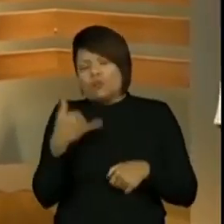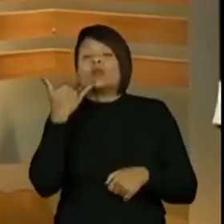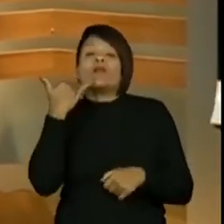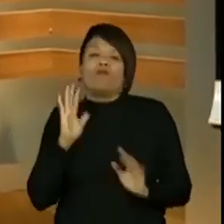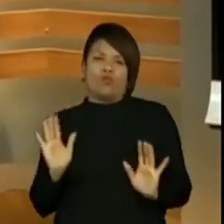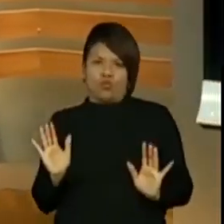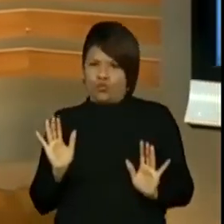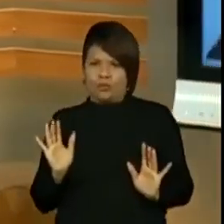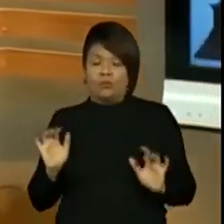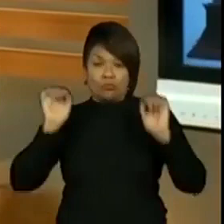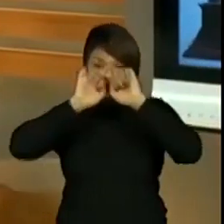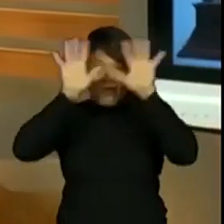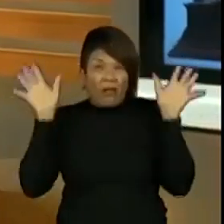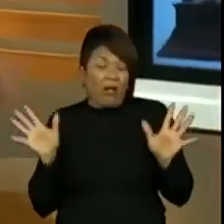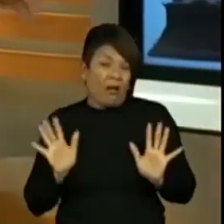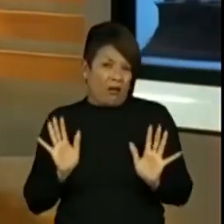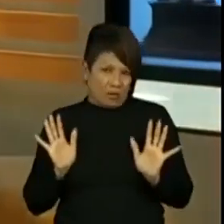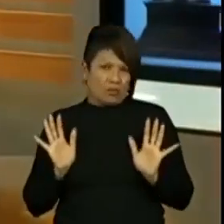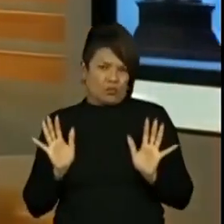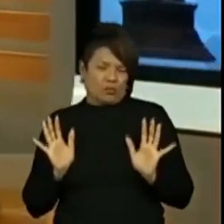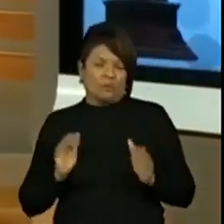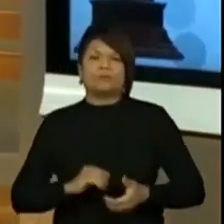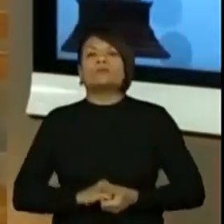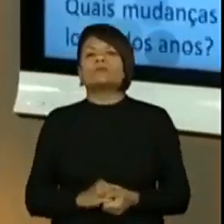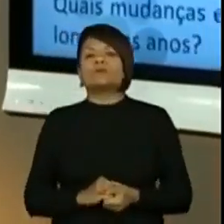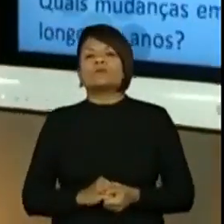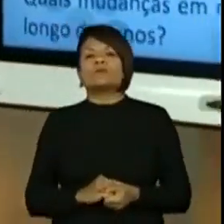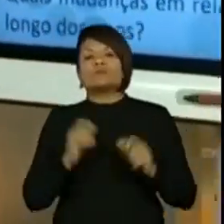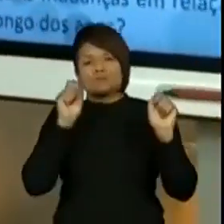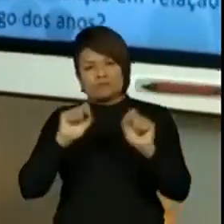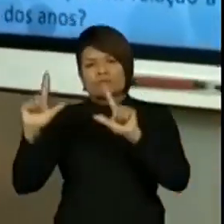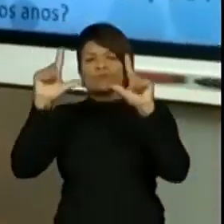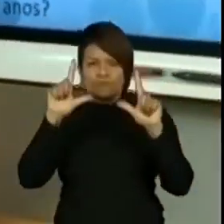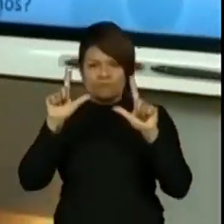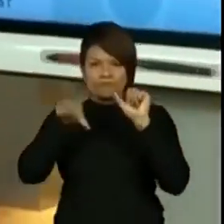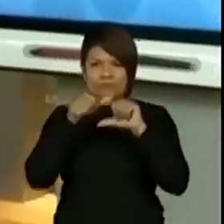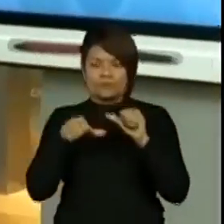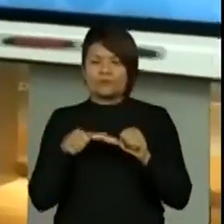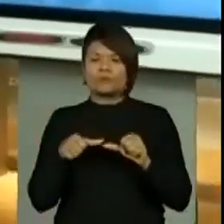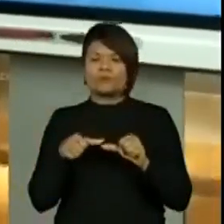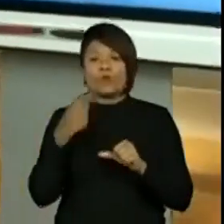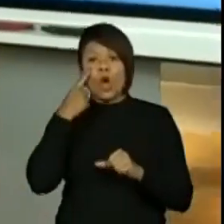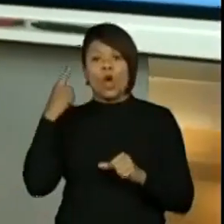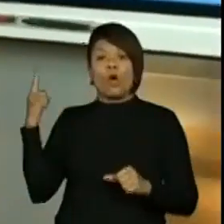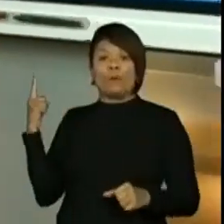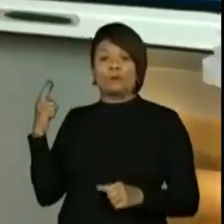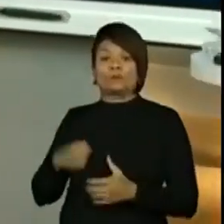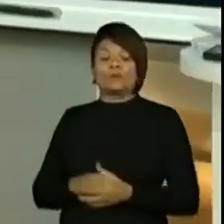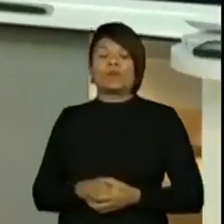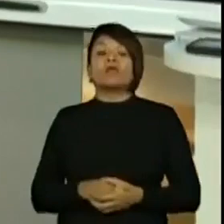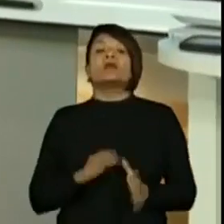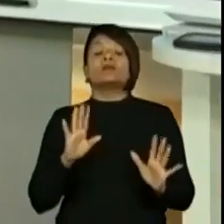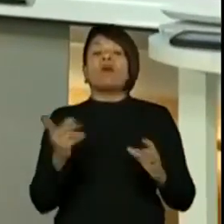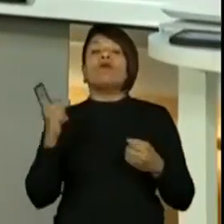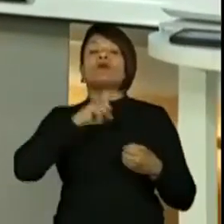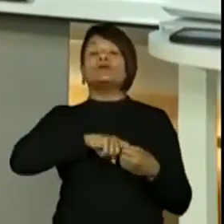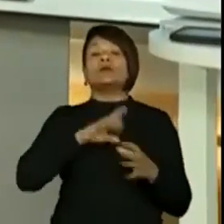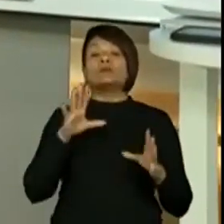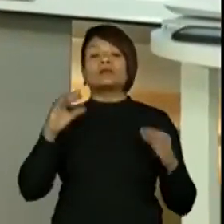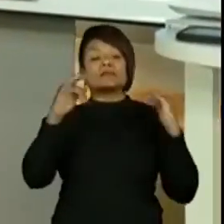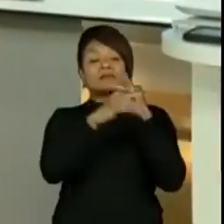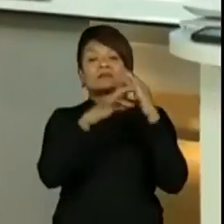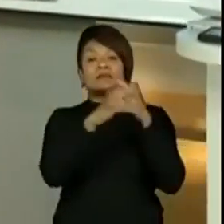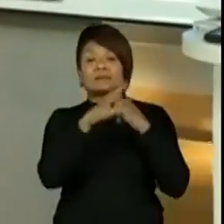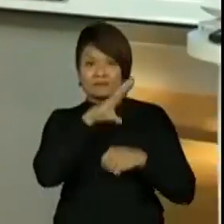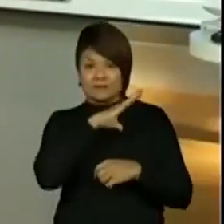bem claro. Tá? Vamos mudar a tela, por favor, pessoal? Olha lá. Voltando então agora para as